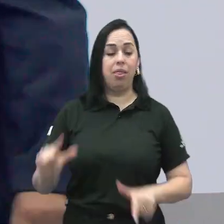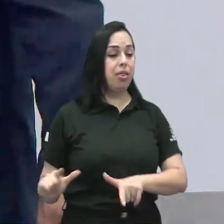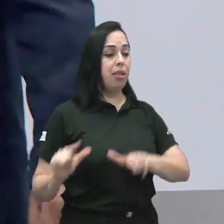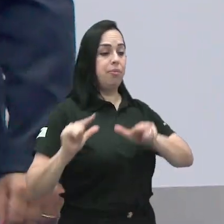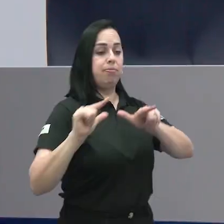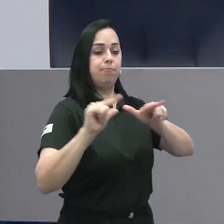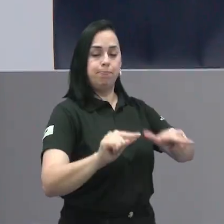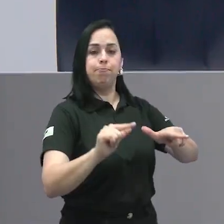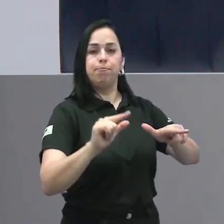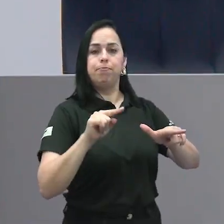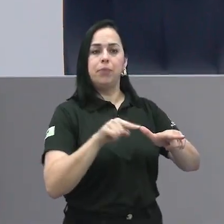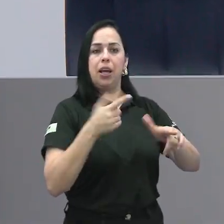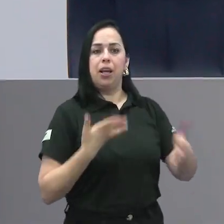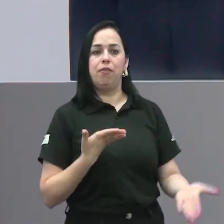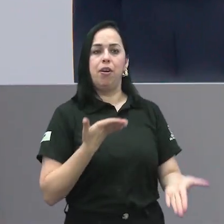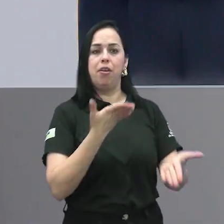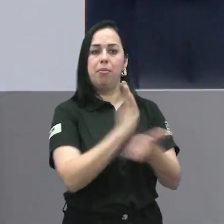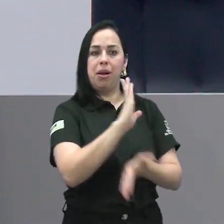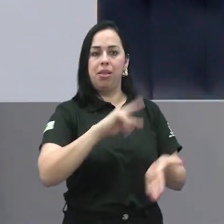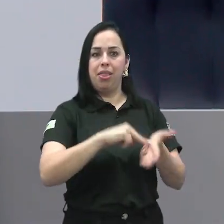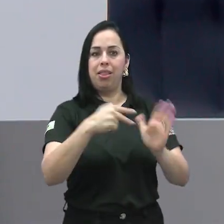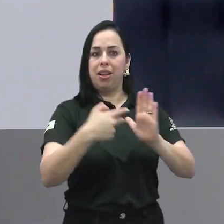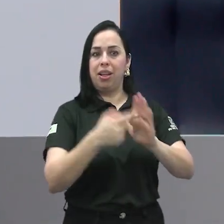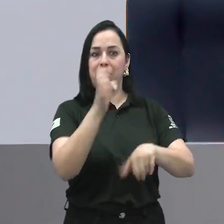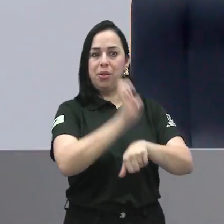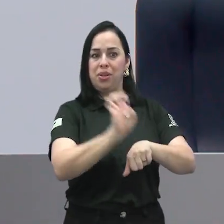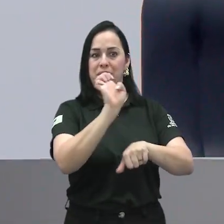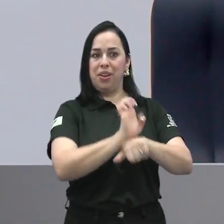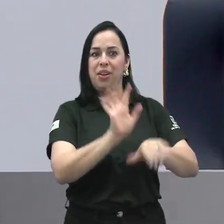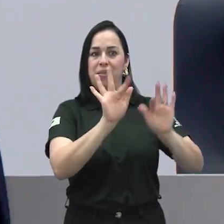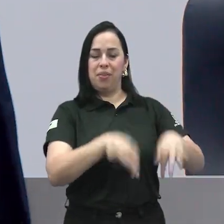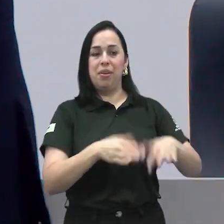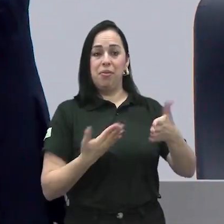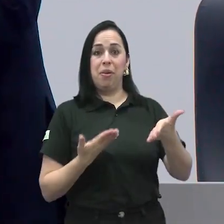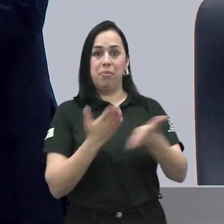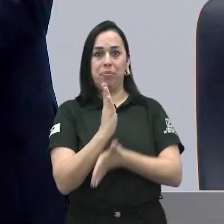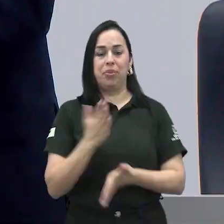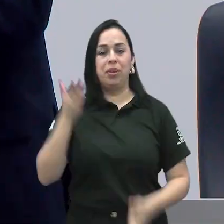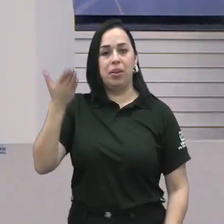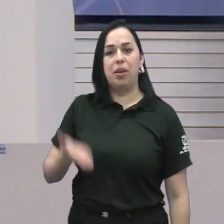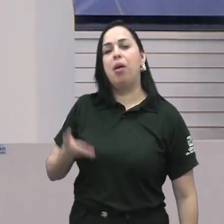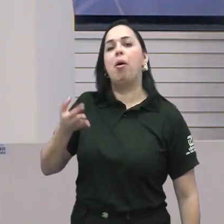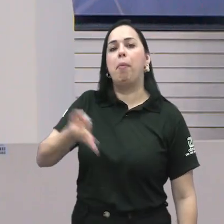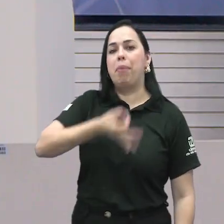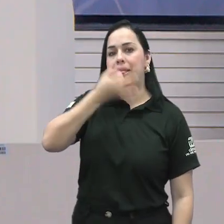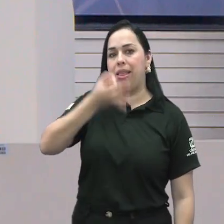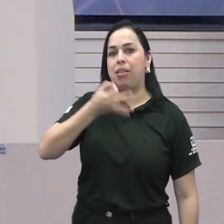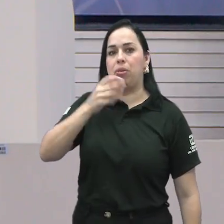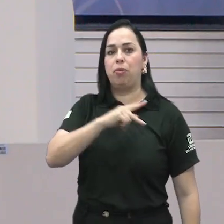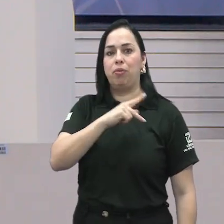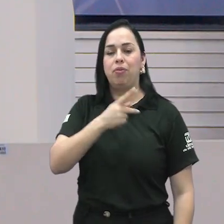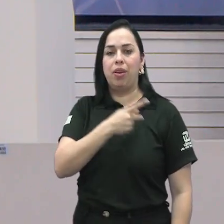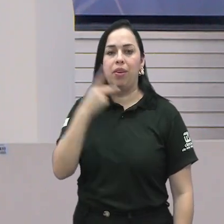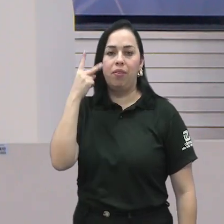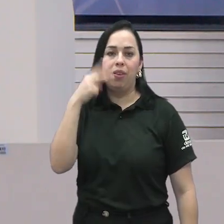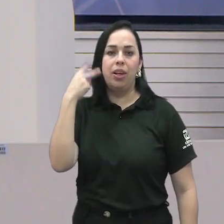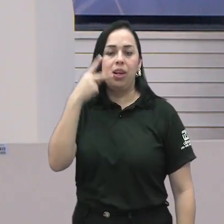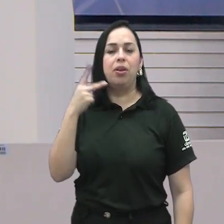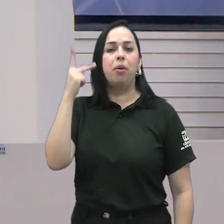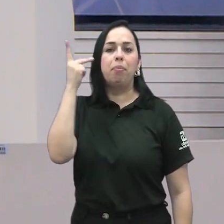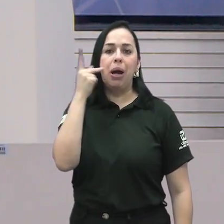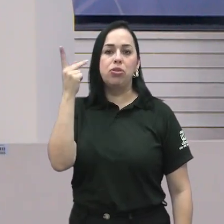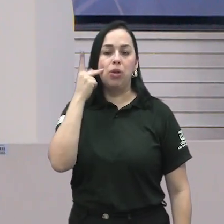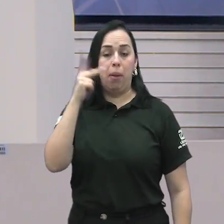estágio probatório também receberam certificados entregues pelos vereadores e gestores da Câmara. Para o vereador Rafael Pascucci, que